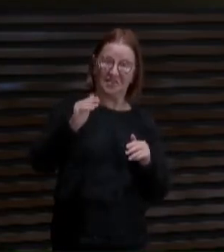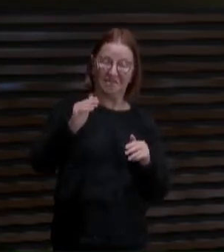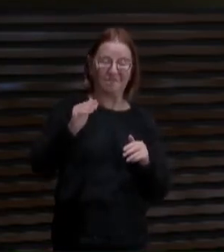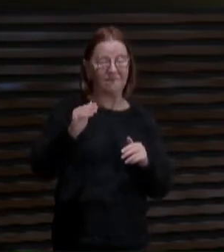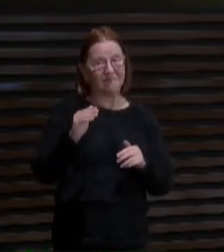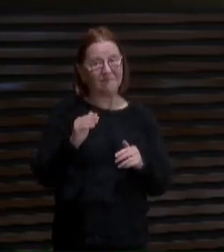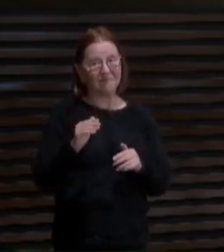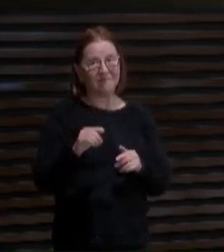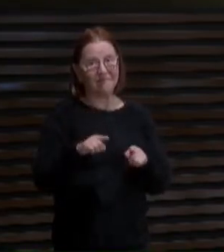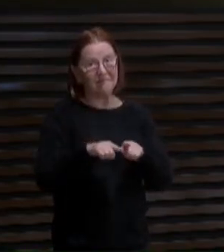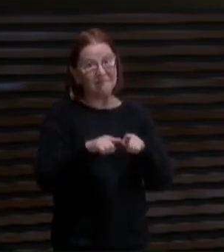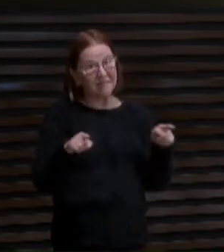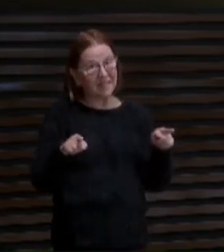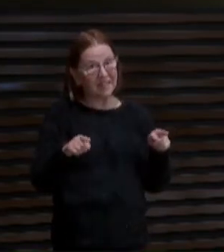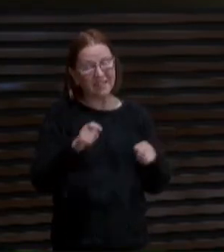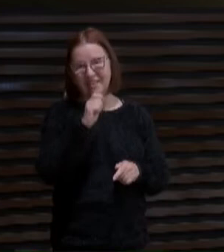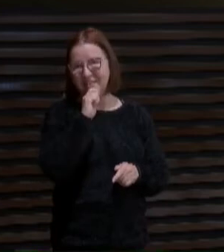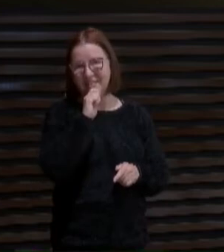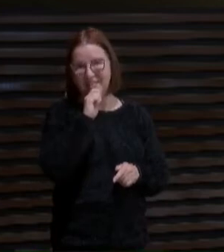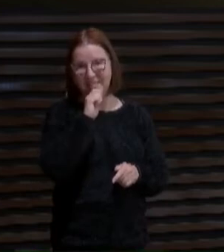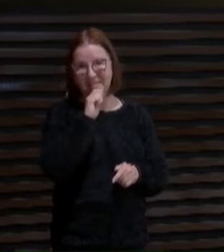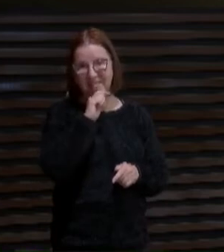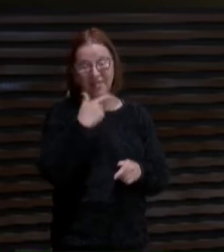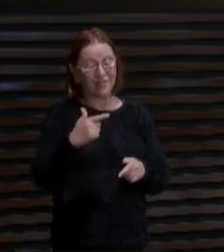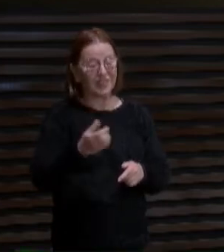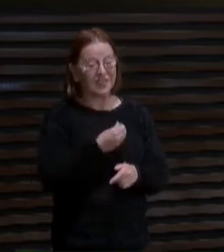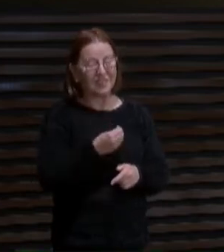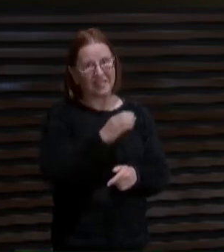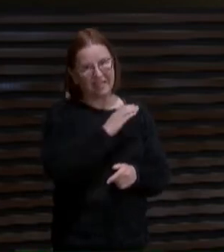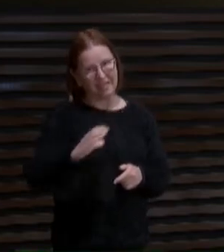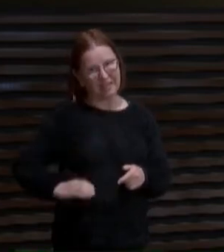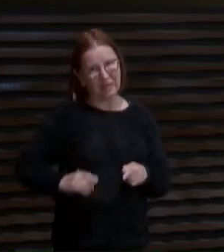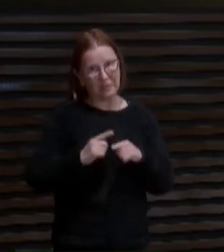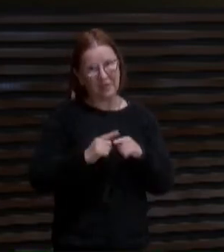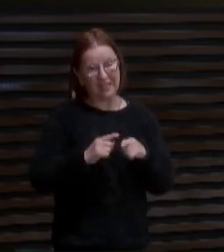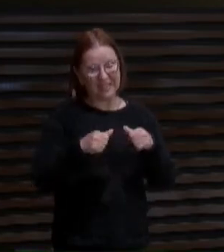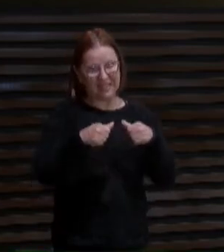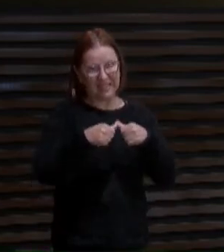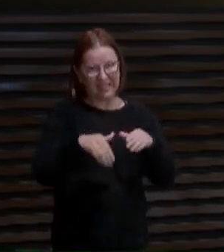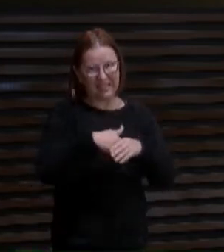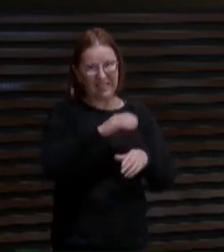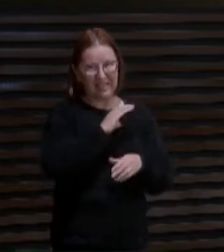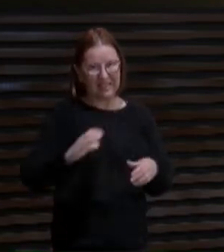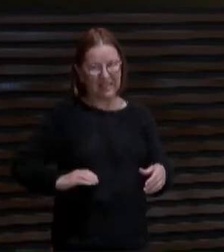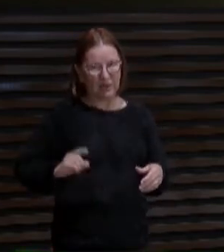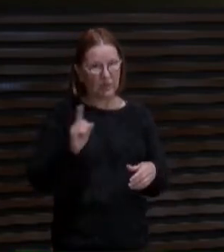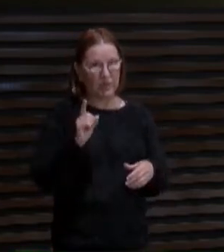comunidade mas ainda não estão em Cristo porque estar em Cristo não há decisão minha